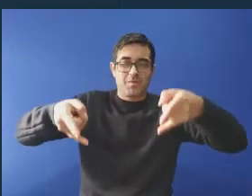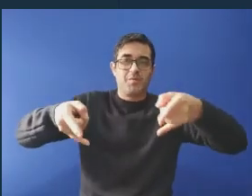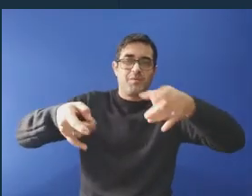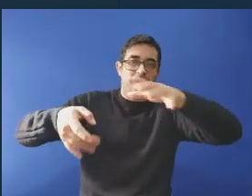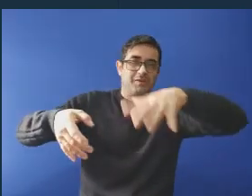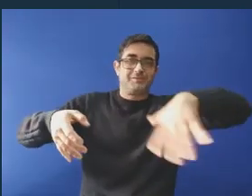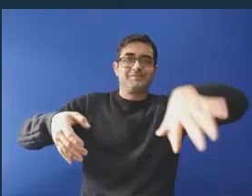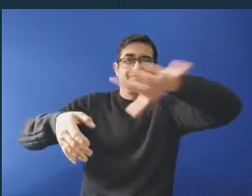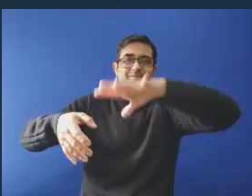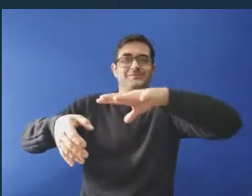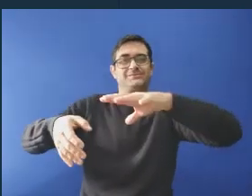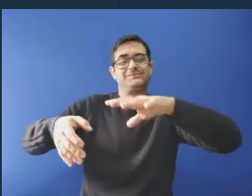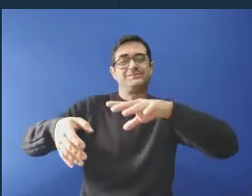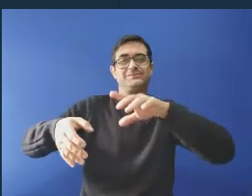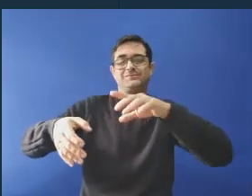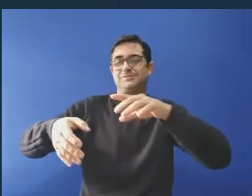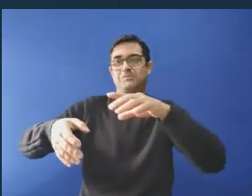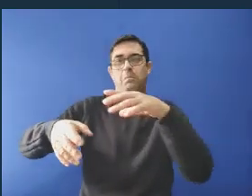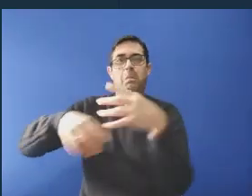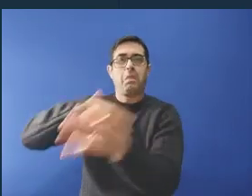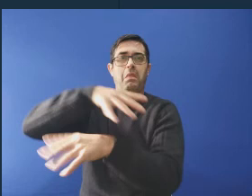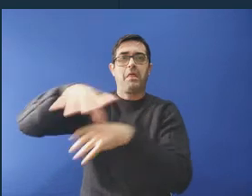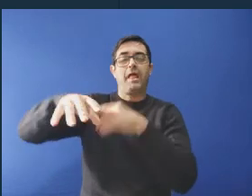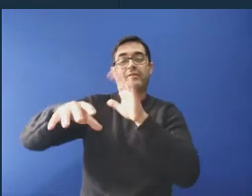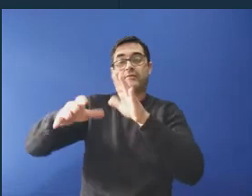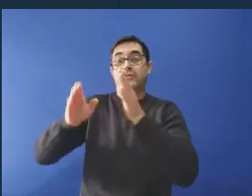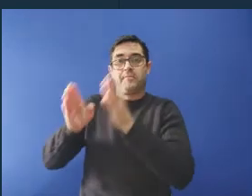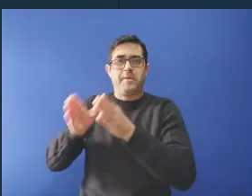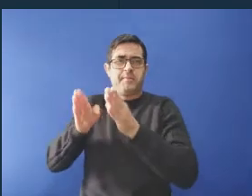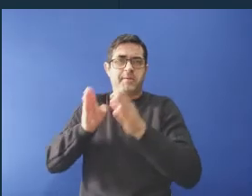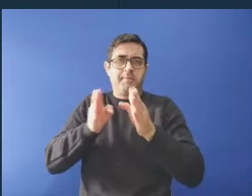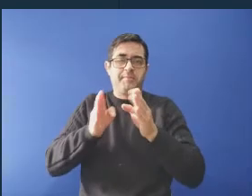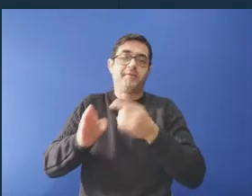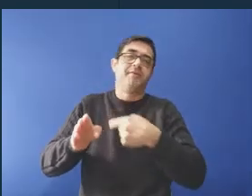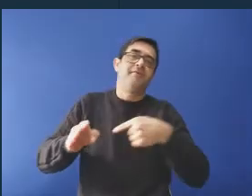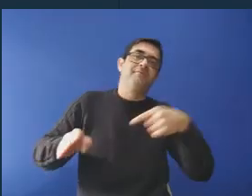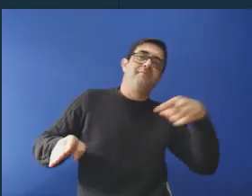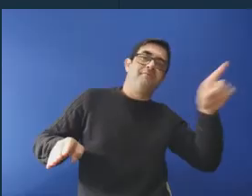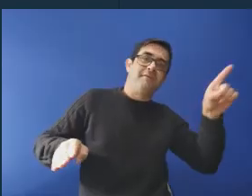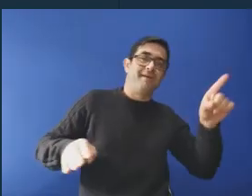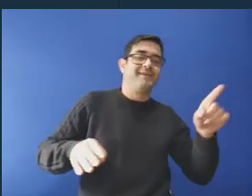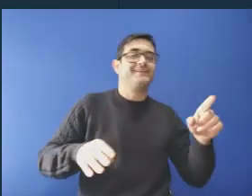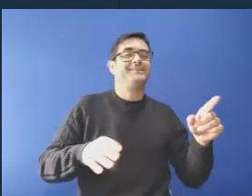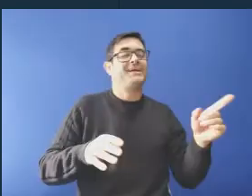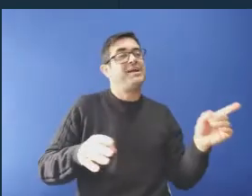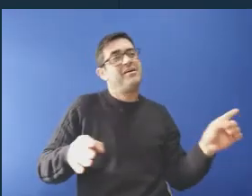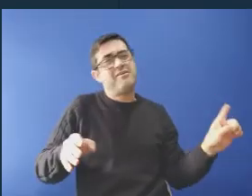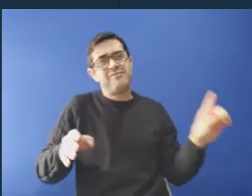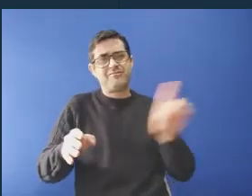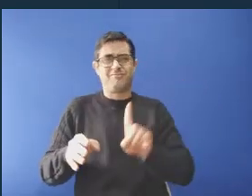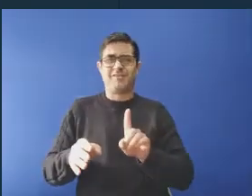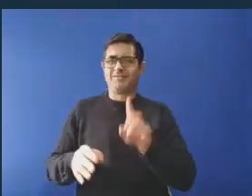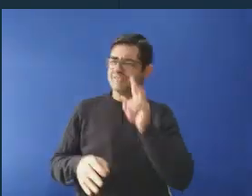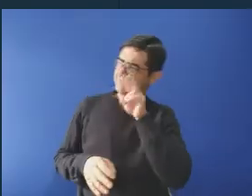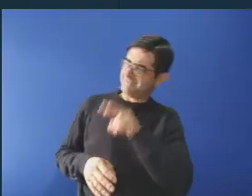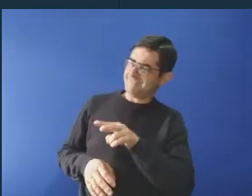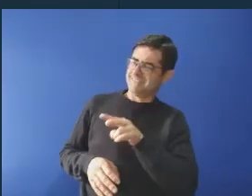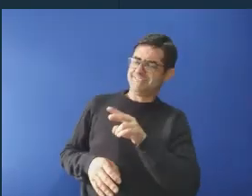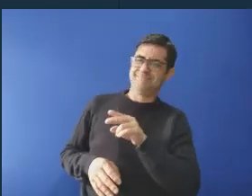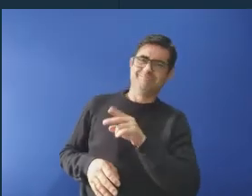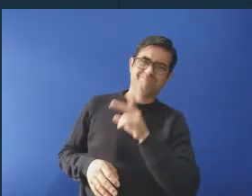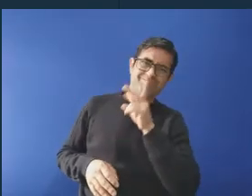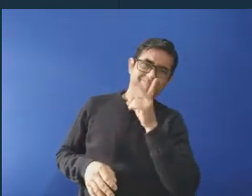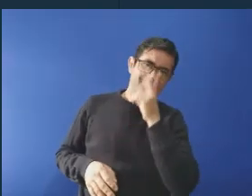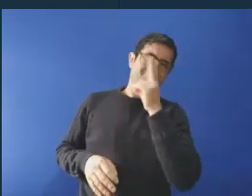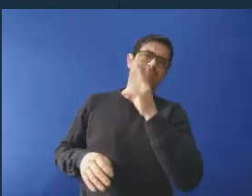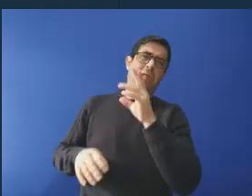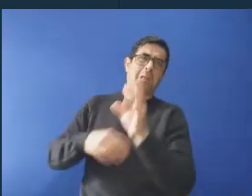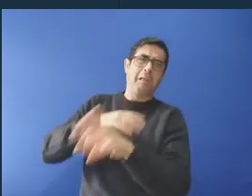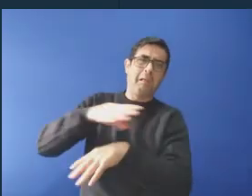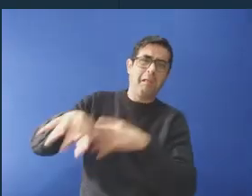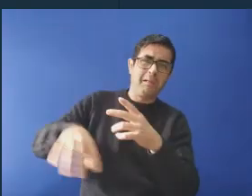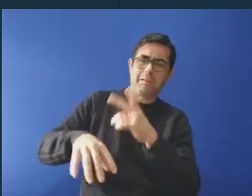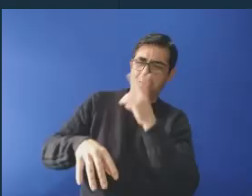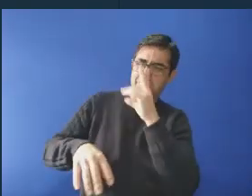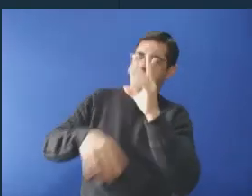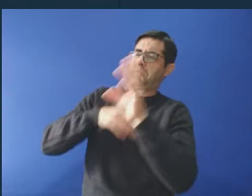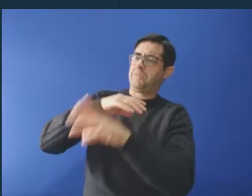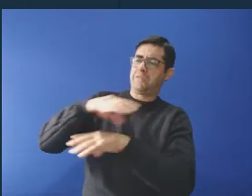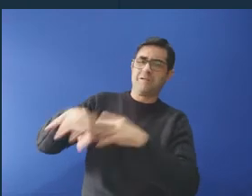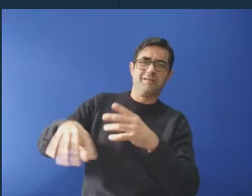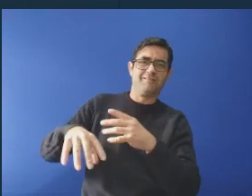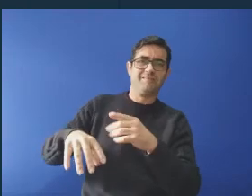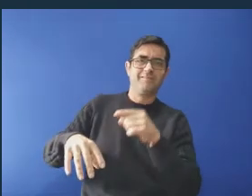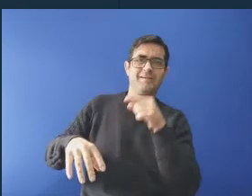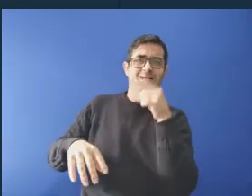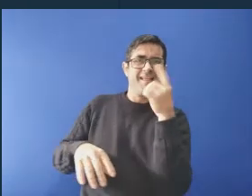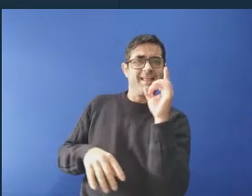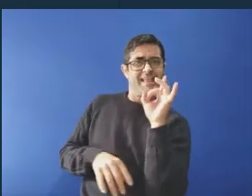Você vai para a universidade, vai assistir aula, quando você volta parece que está mais bagunçado. Mas ele não se arruma sozinho. Para a gente arrumar